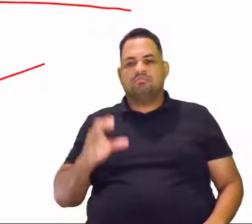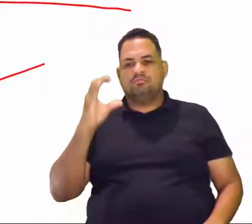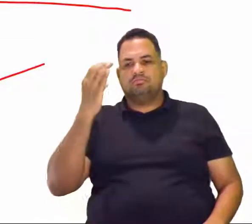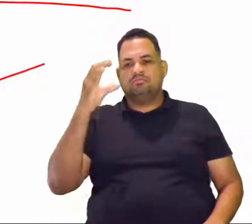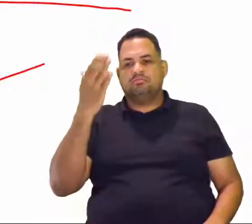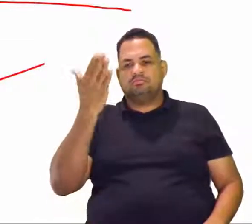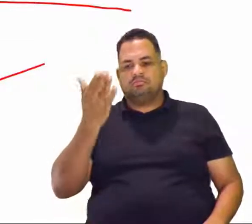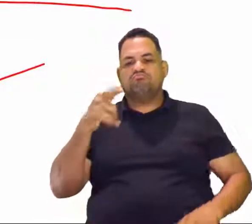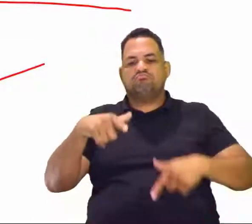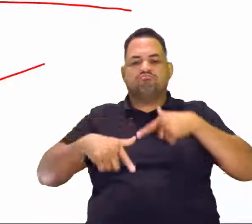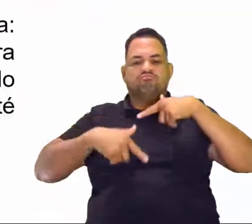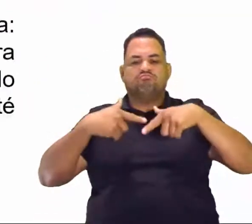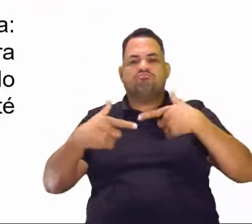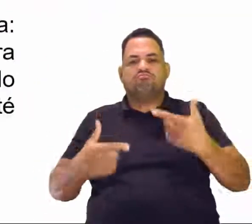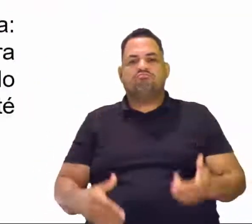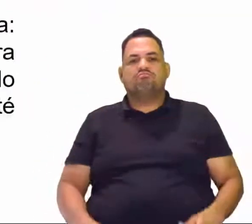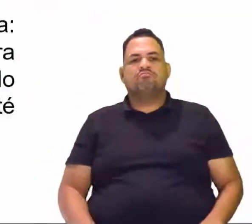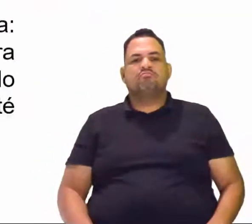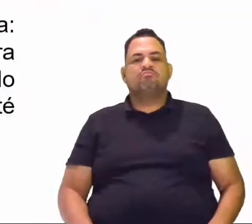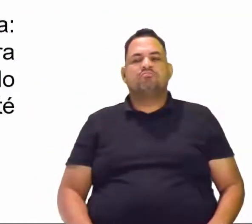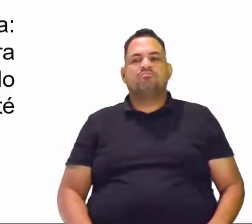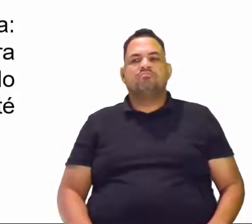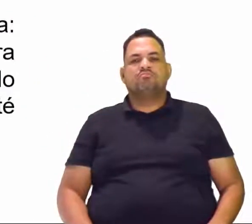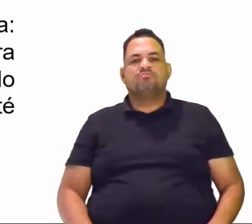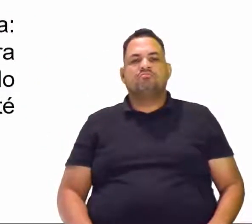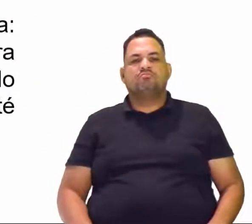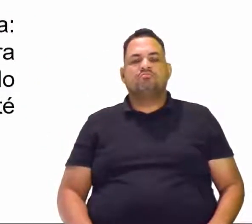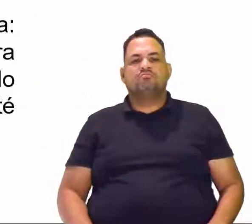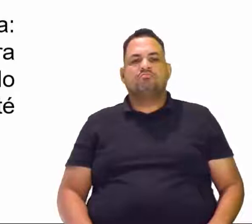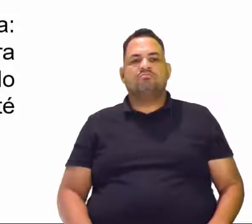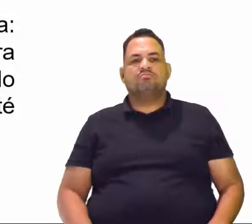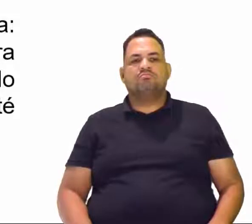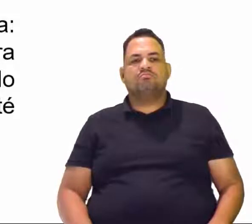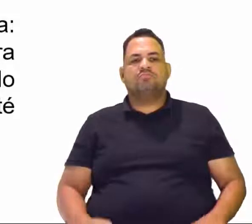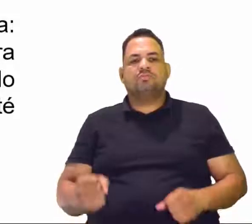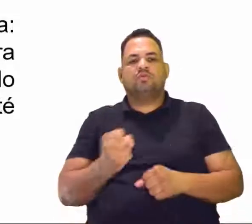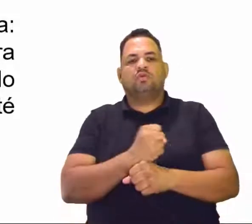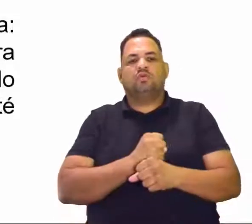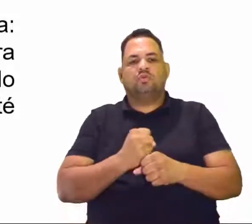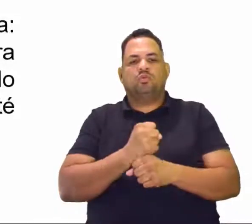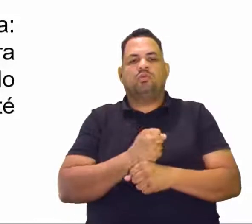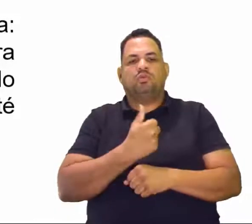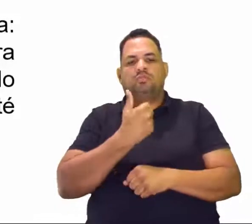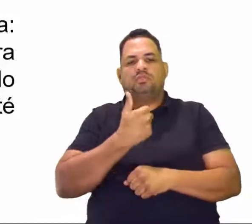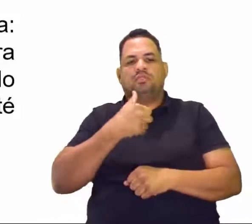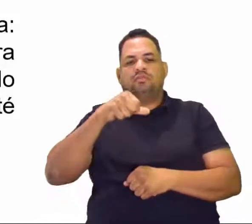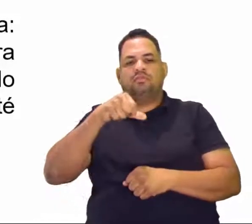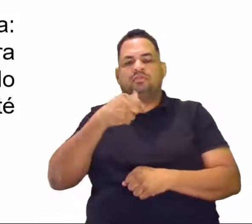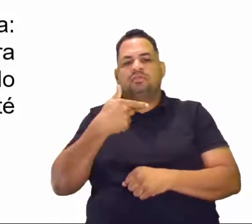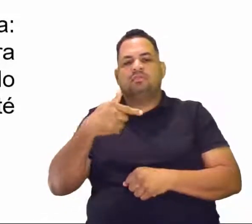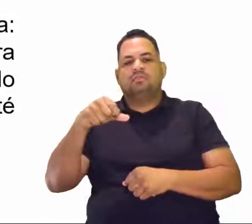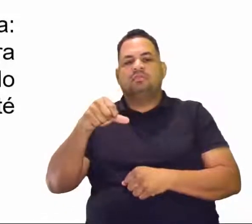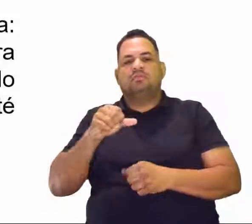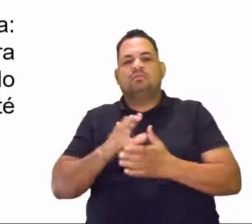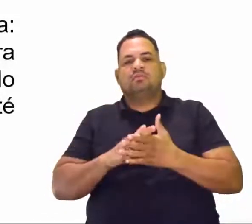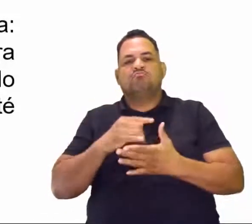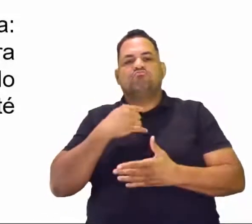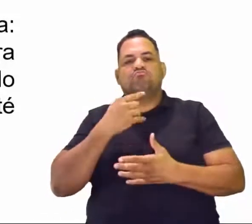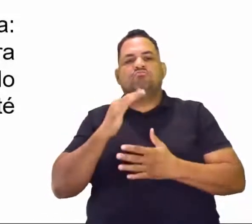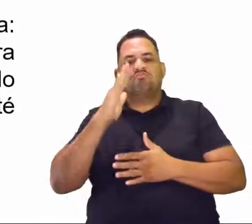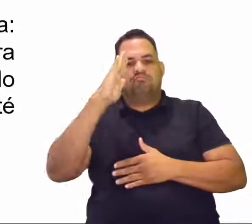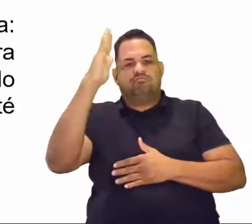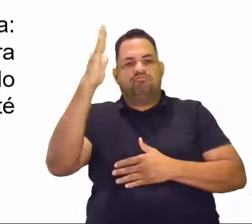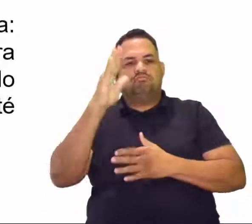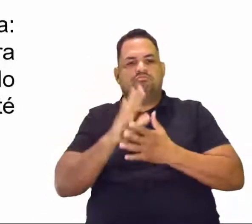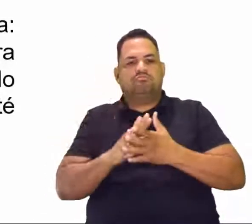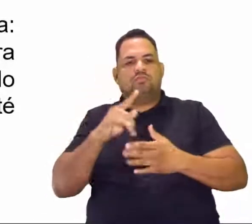ciência se prestou esse de serviço né então no Ama de 29.929 foi sem dúvida